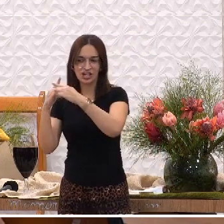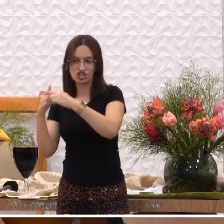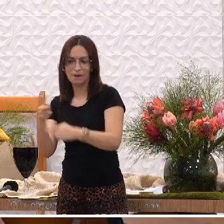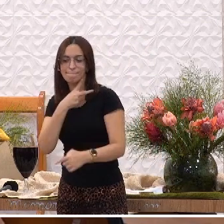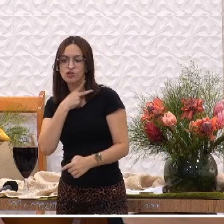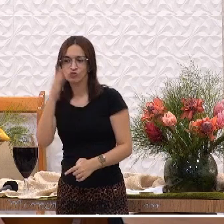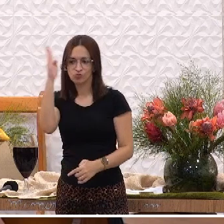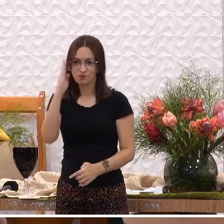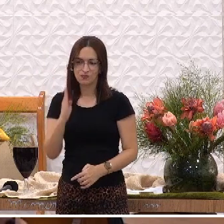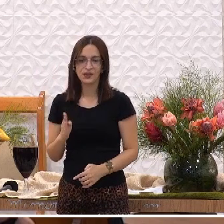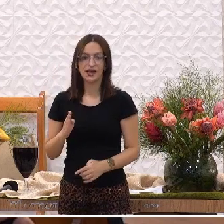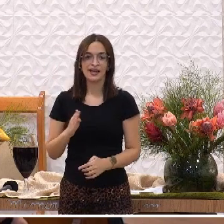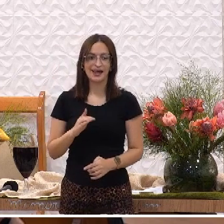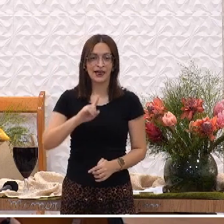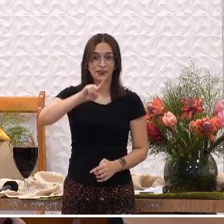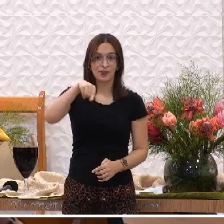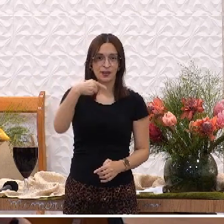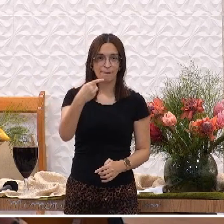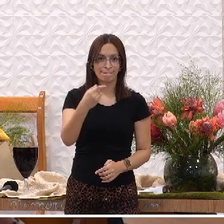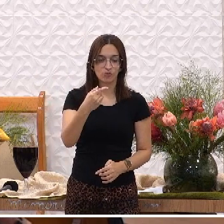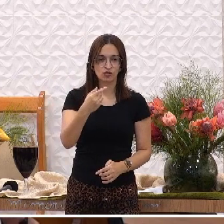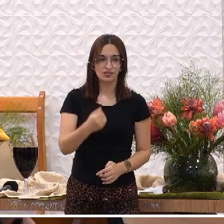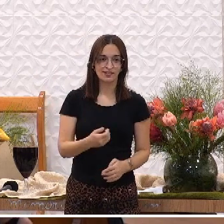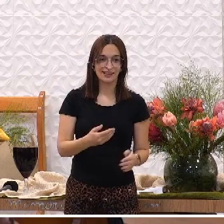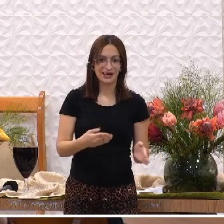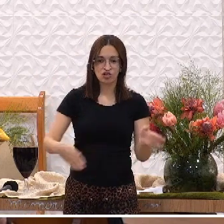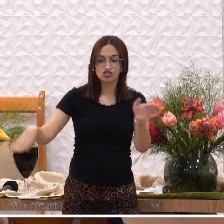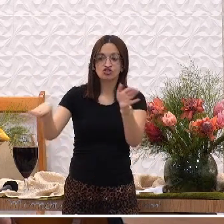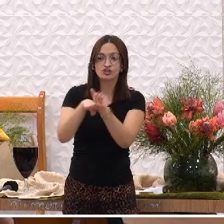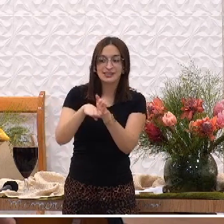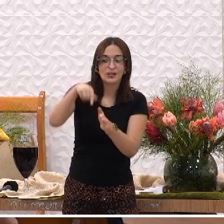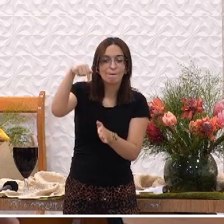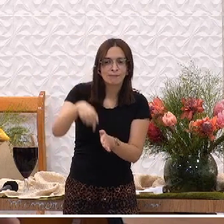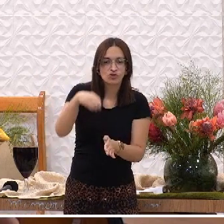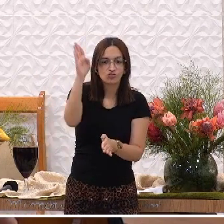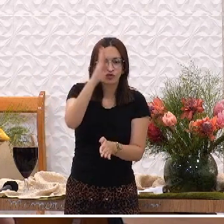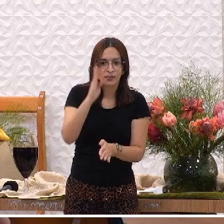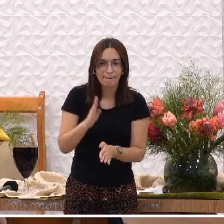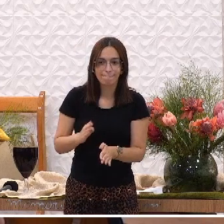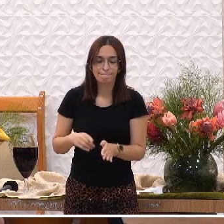eu pesquisei no Google se existia igreja presbiteriana do Brasil.